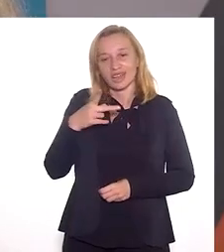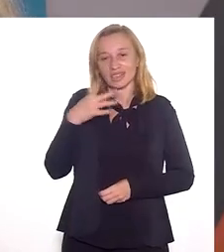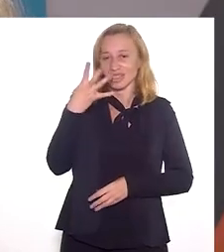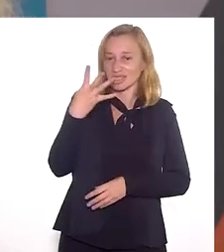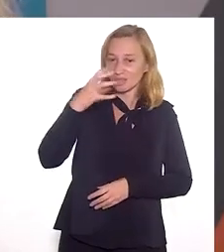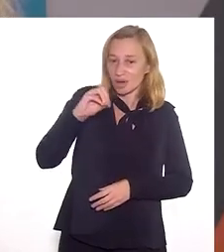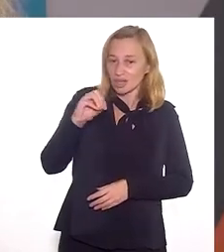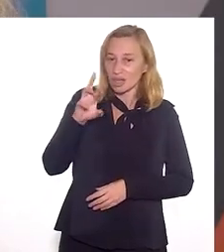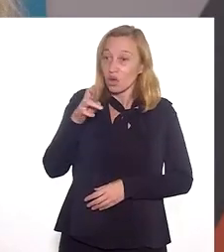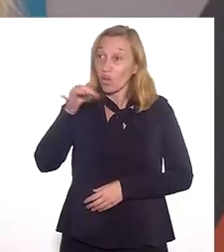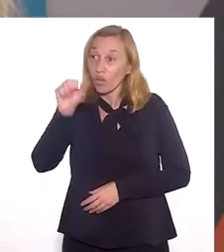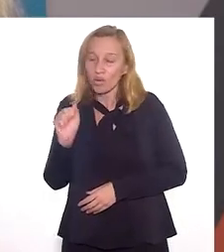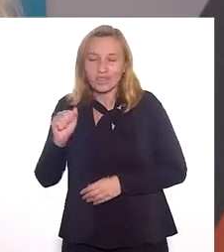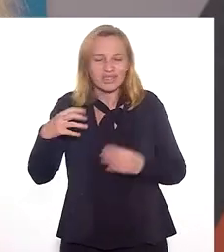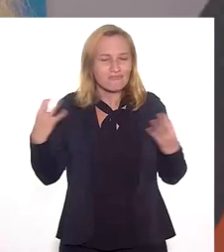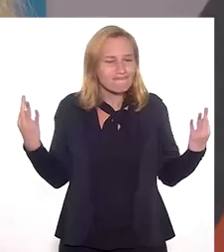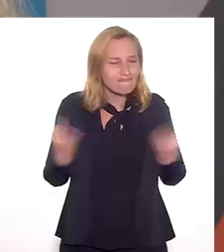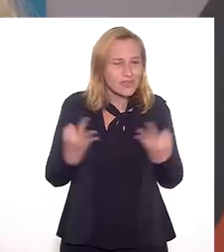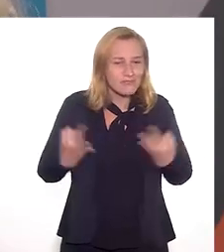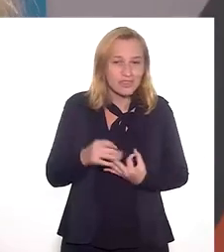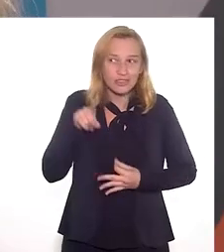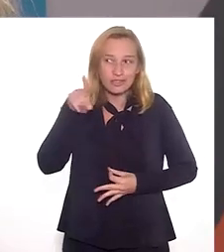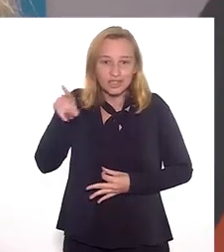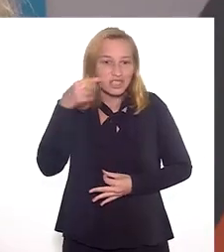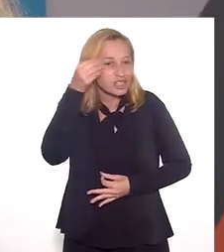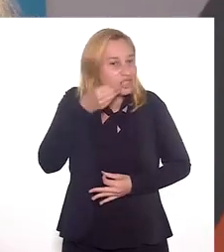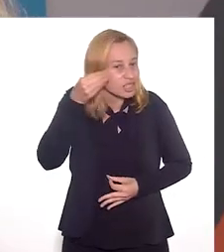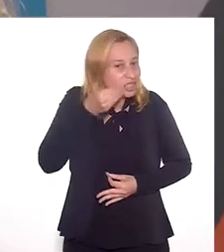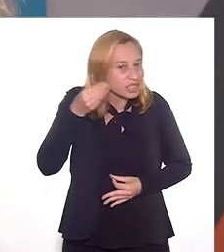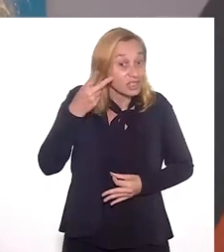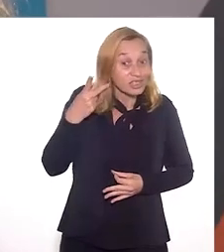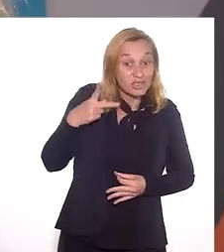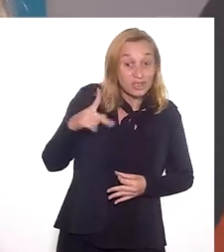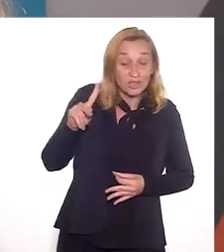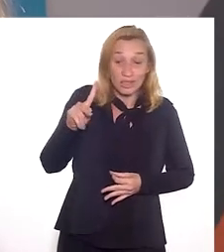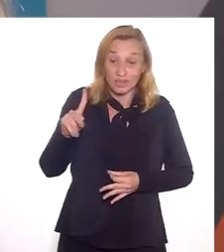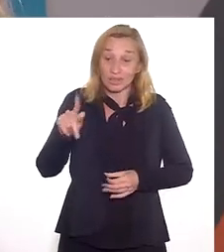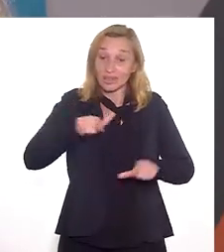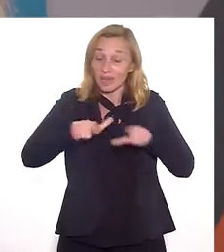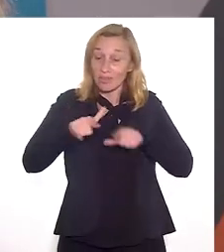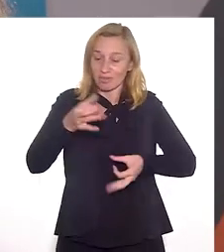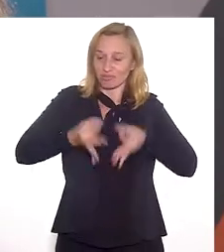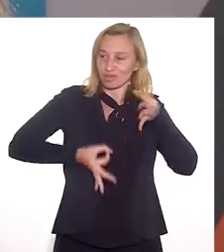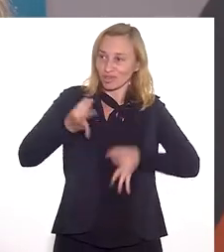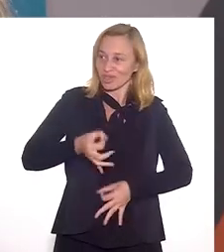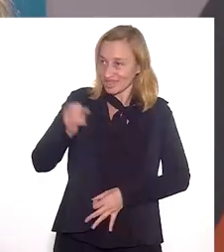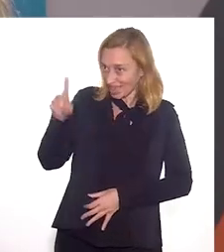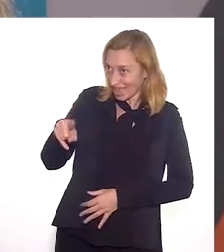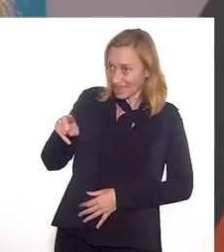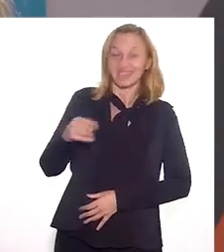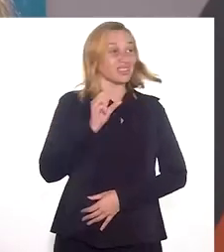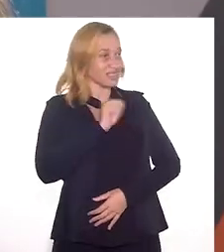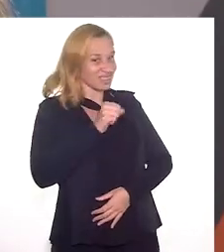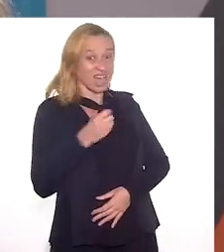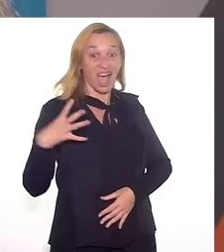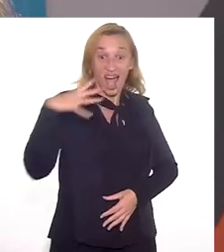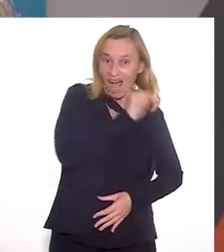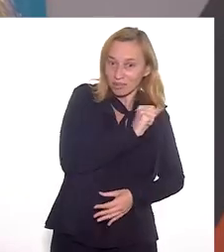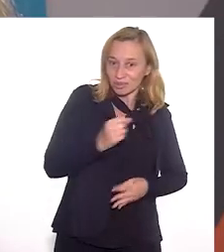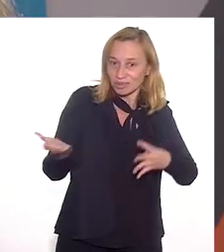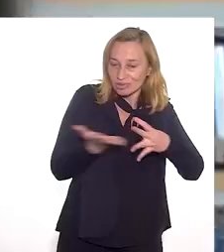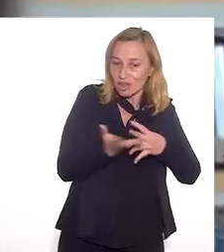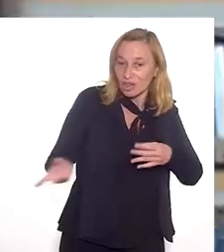intervalo e eu quero voltar, então, tratando dessas 40 crônicas incríveis que você pegou ali na experiência do seu gabinete como juíza,